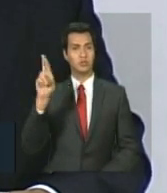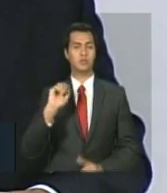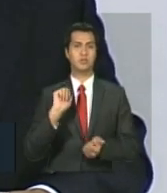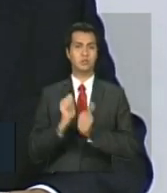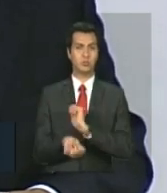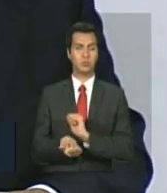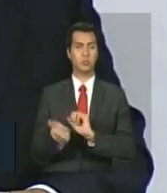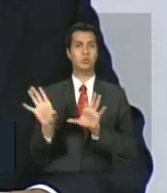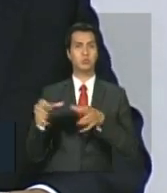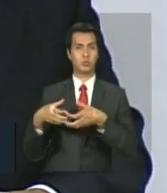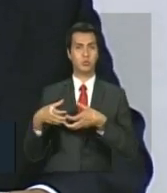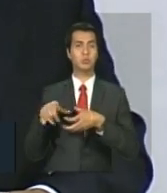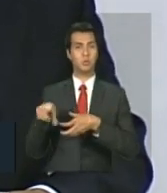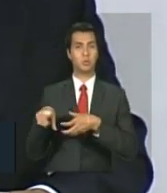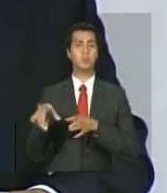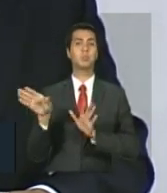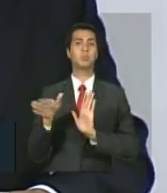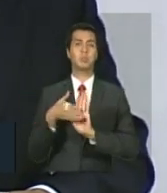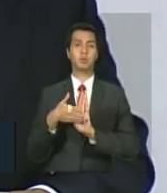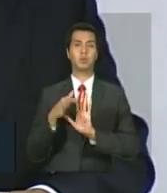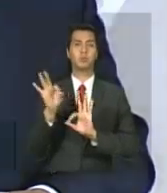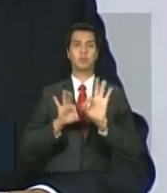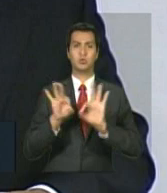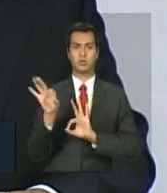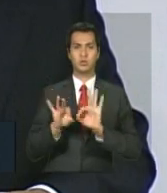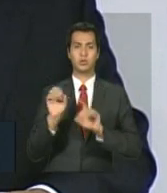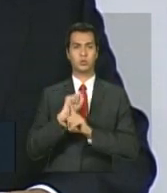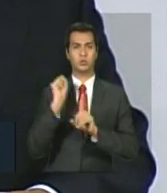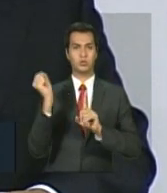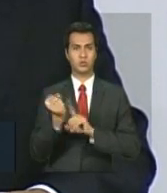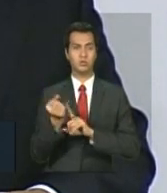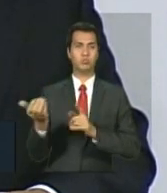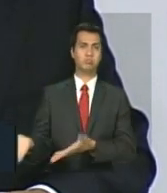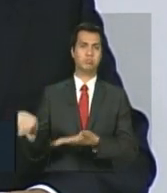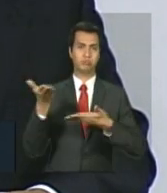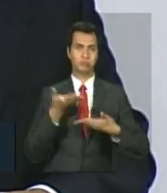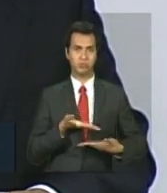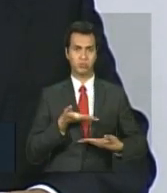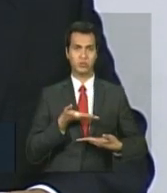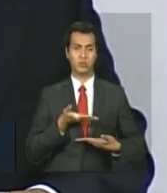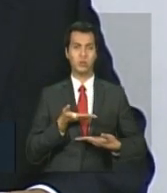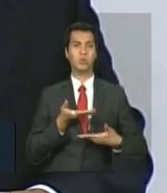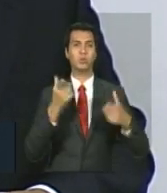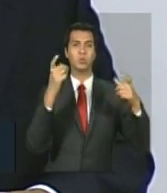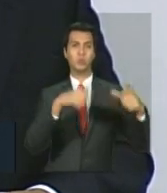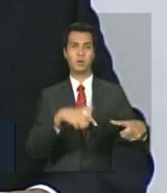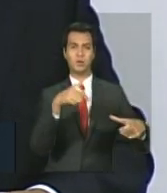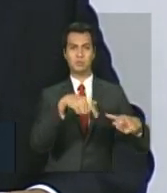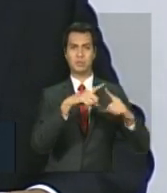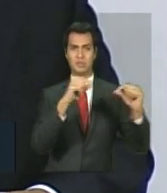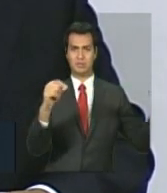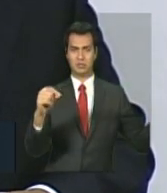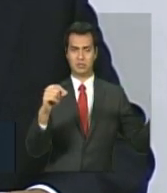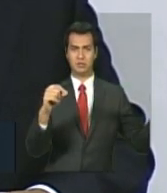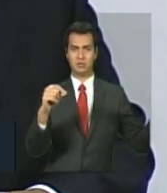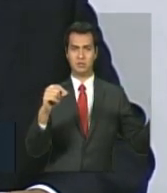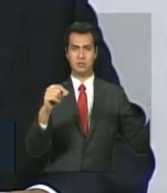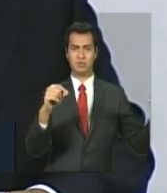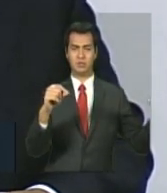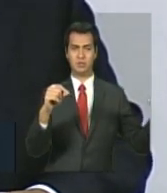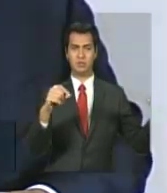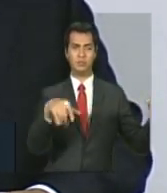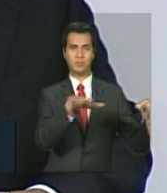uma entidade e um projeto social numa região periférica de Brasília. Uma